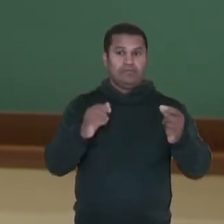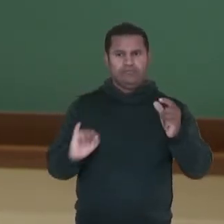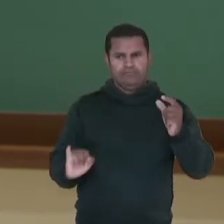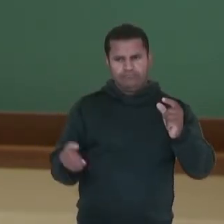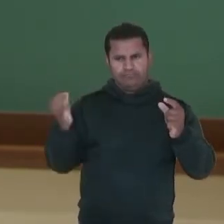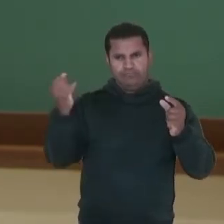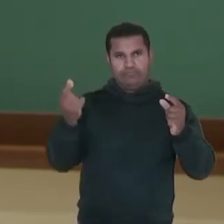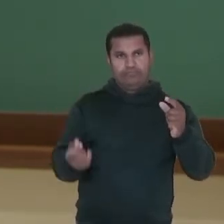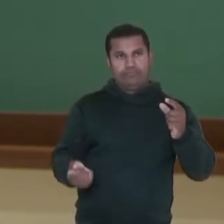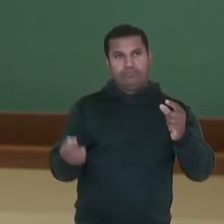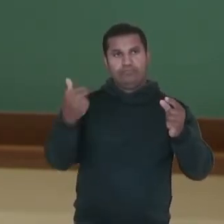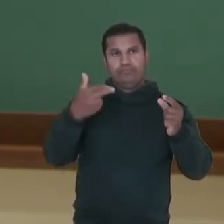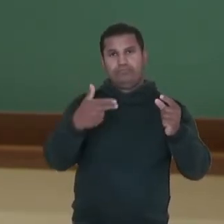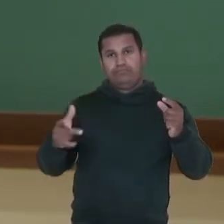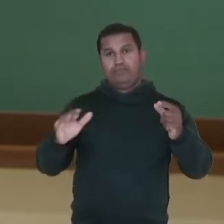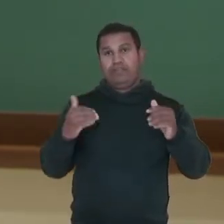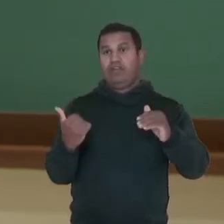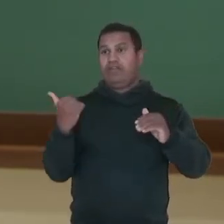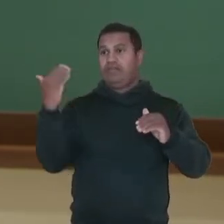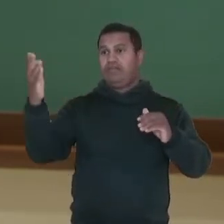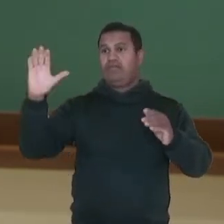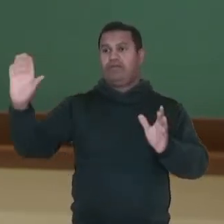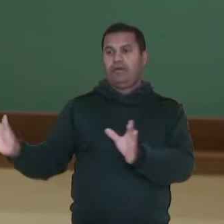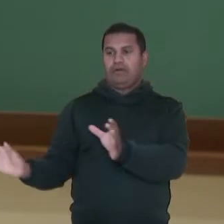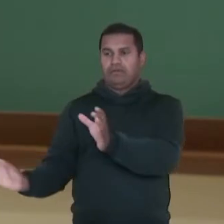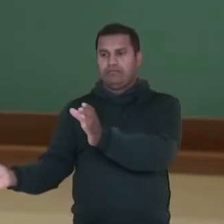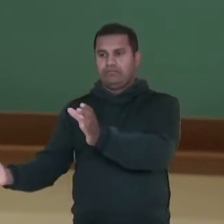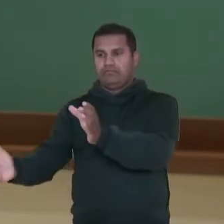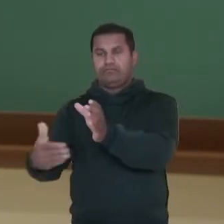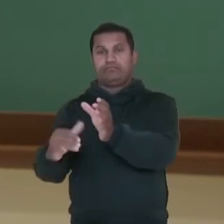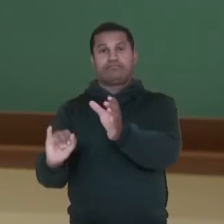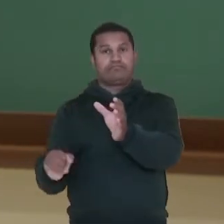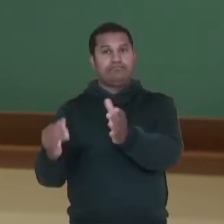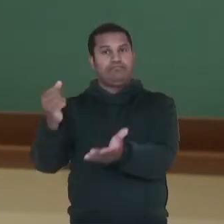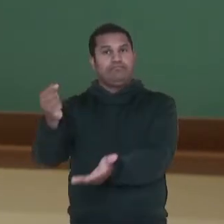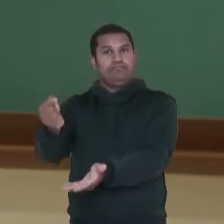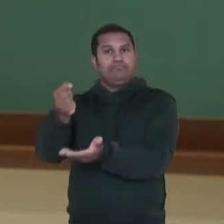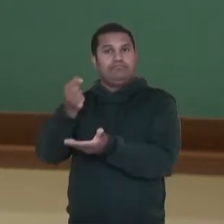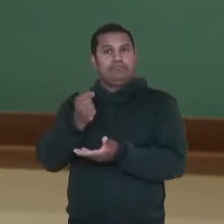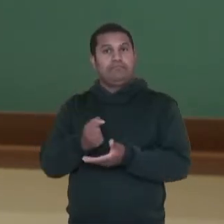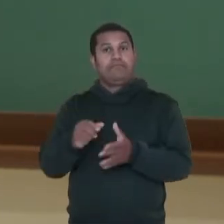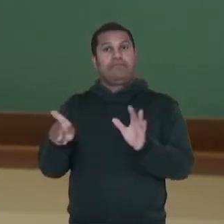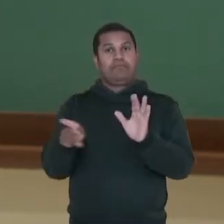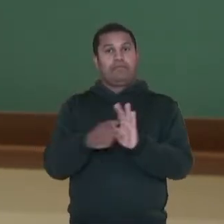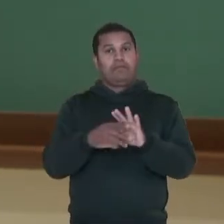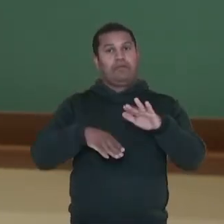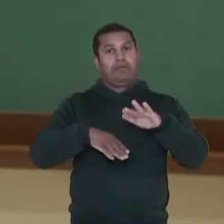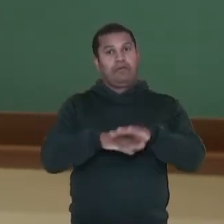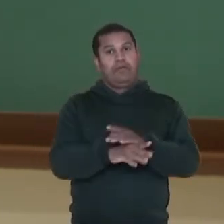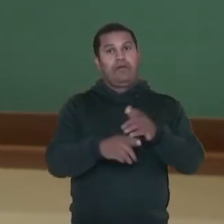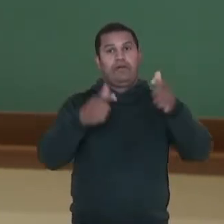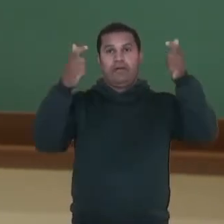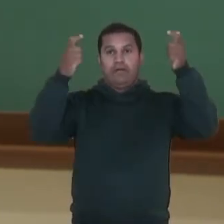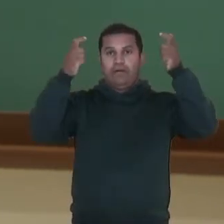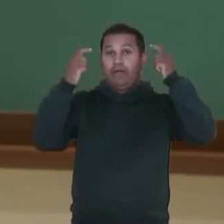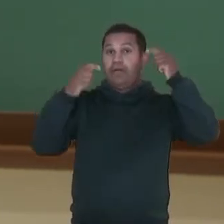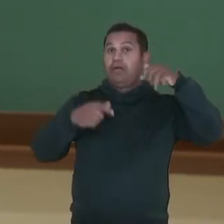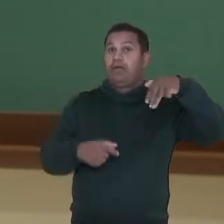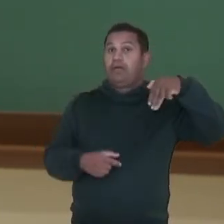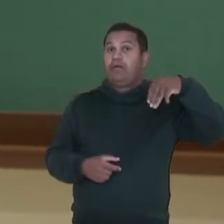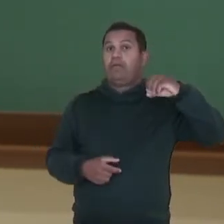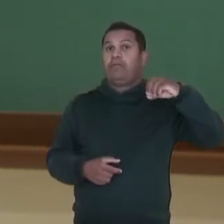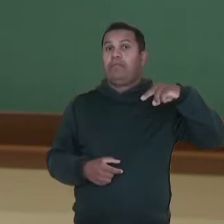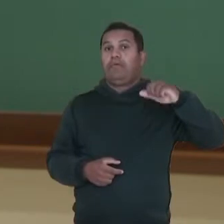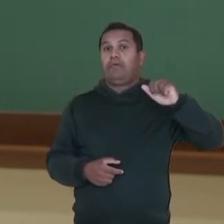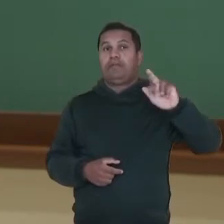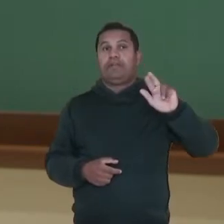que seriam importados, diminuir os impostos dos produtos que eram produzidos dentro daquela monarquia. Isso fortaleceria o mercado